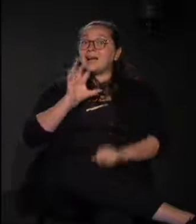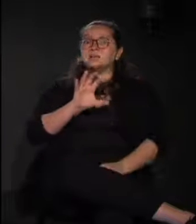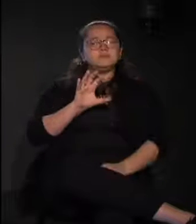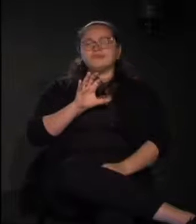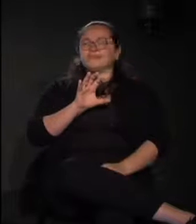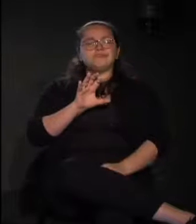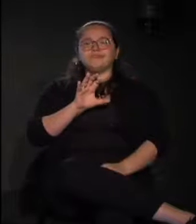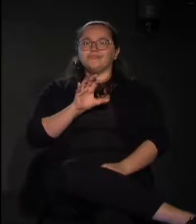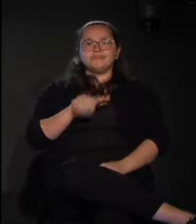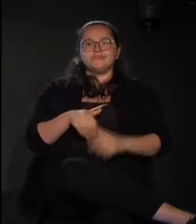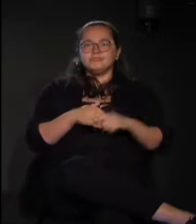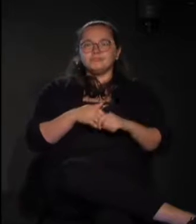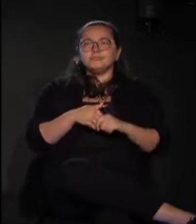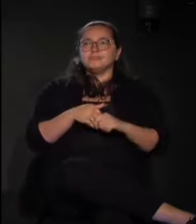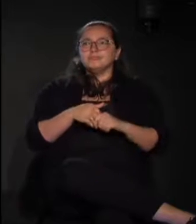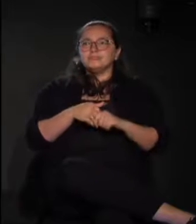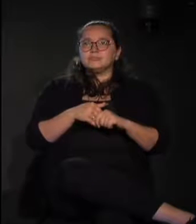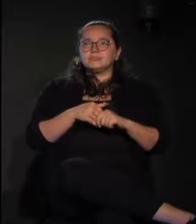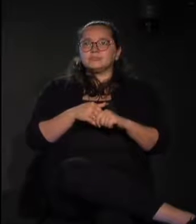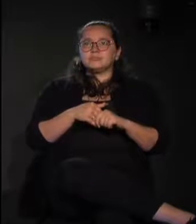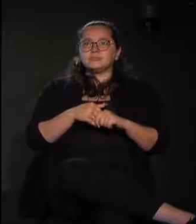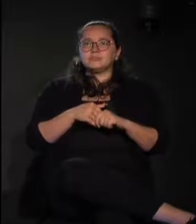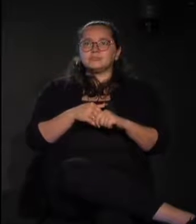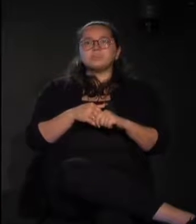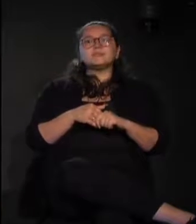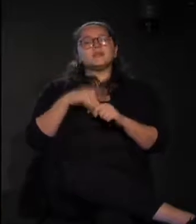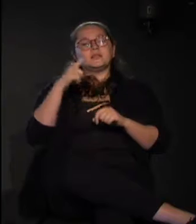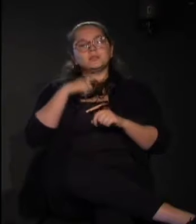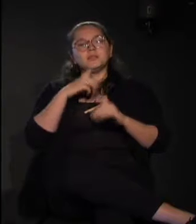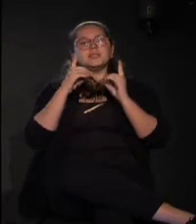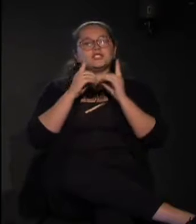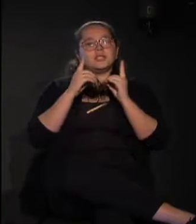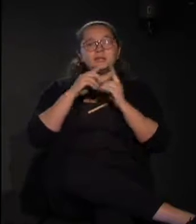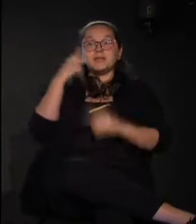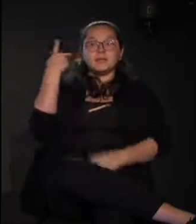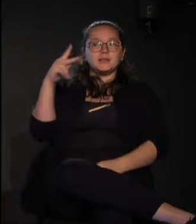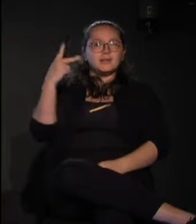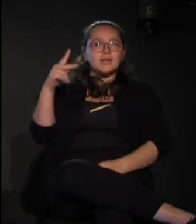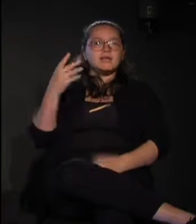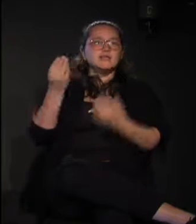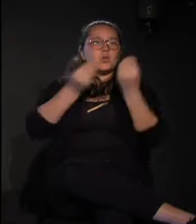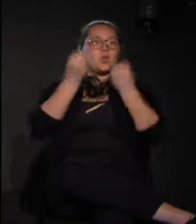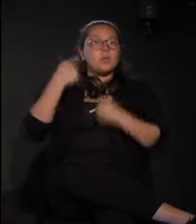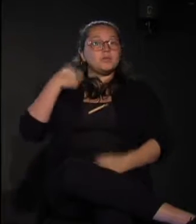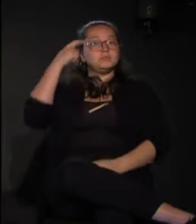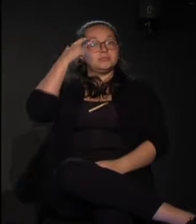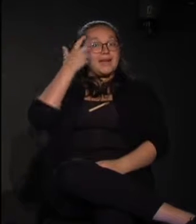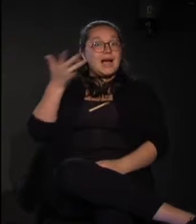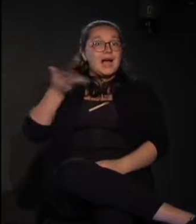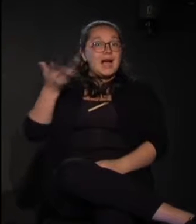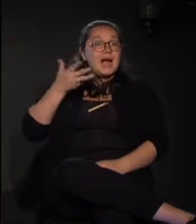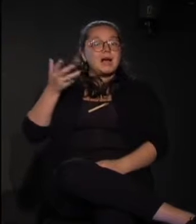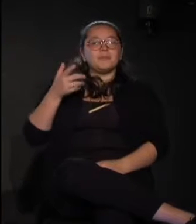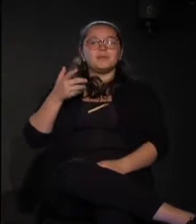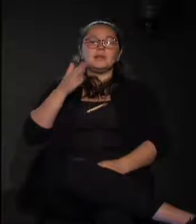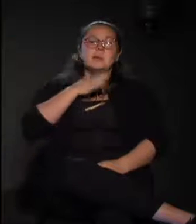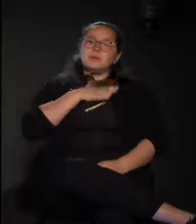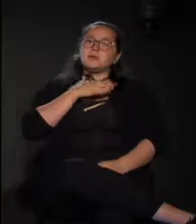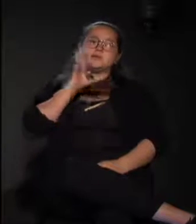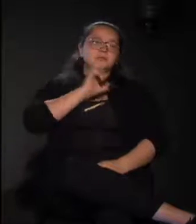de dinâmica e de cabeça da unidade mental e eu preciso estar disponível uma